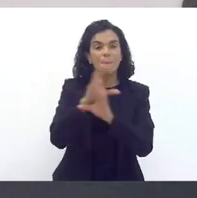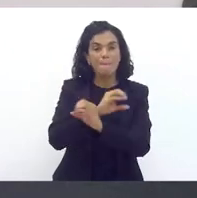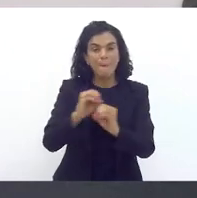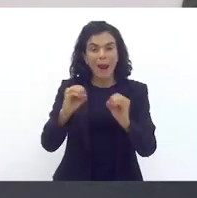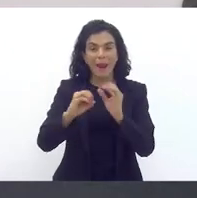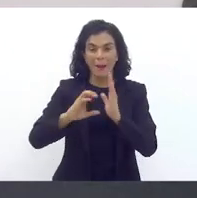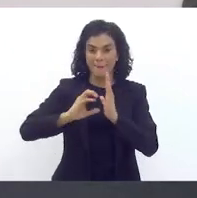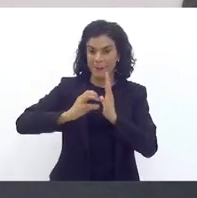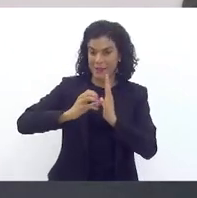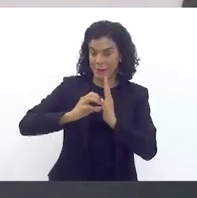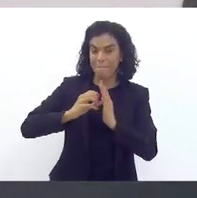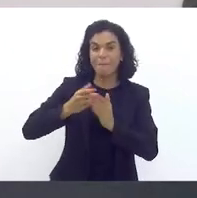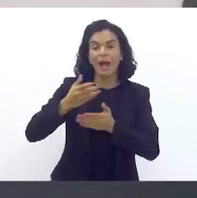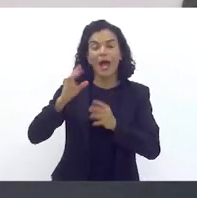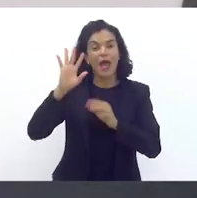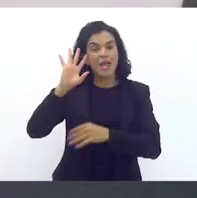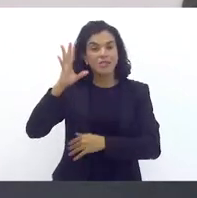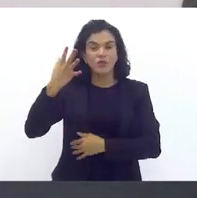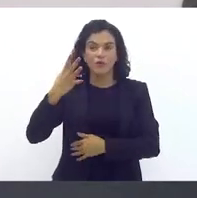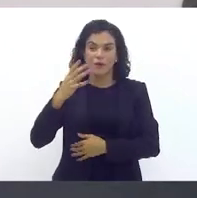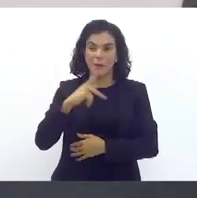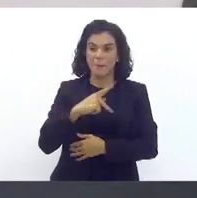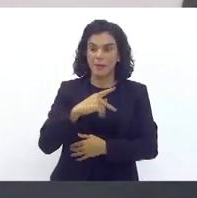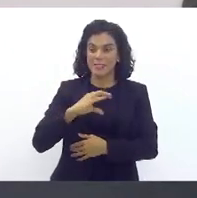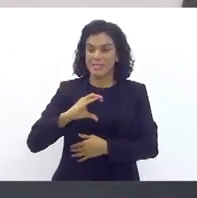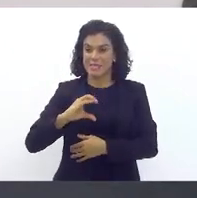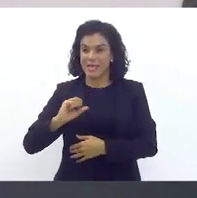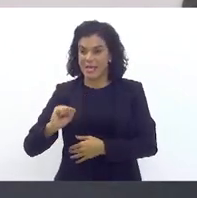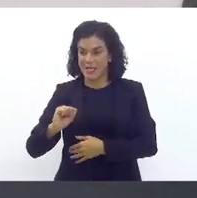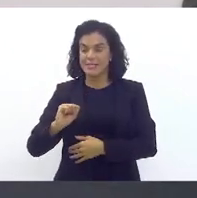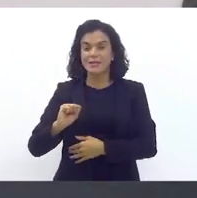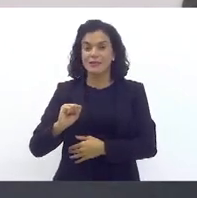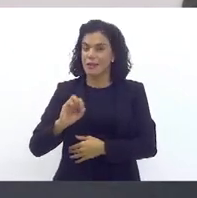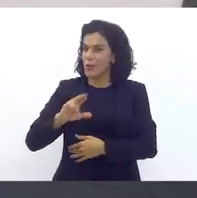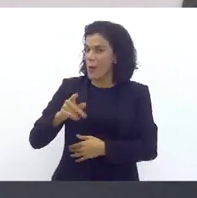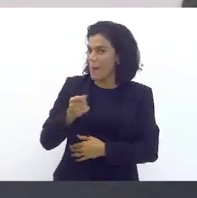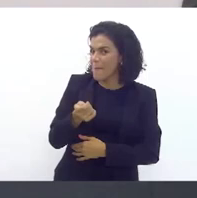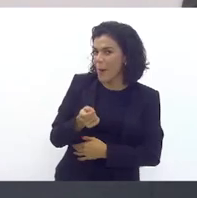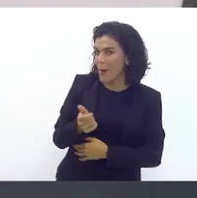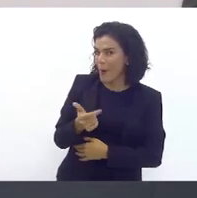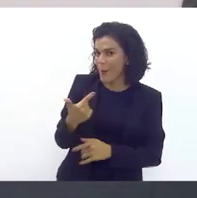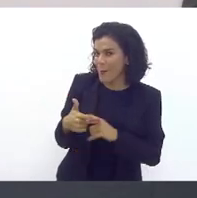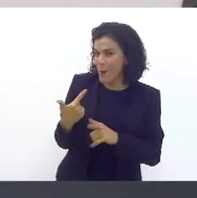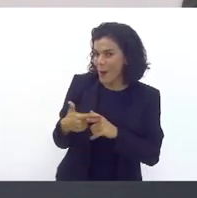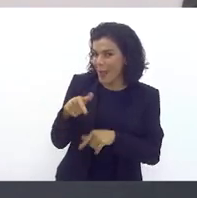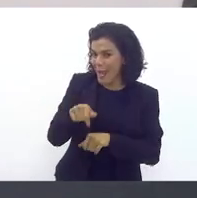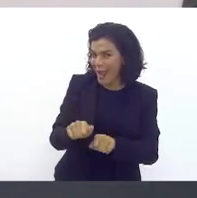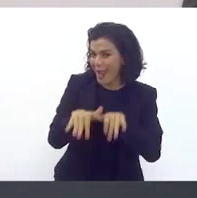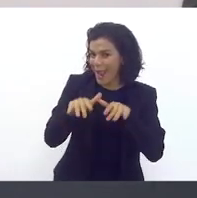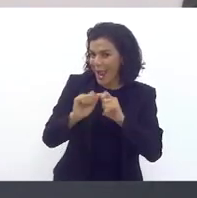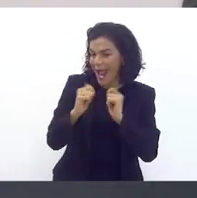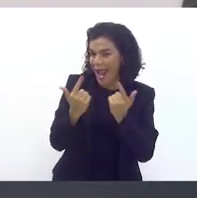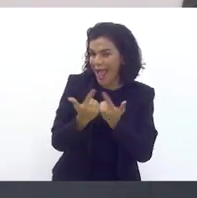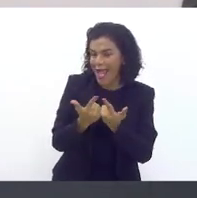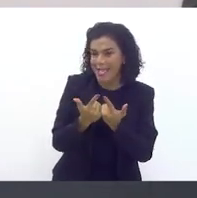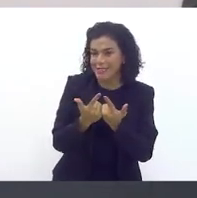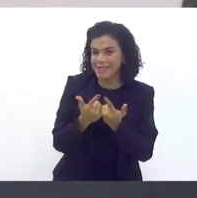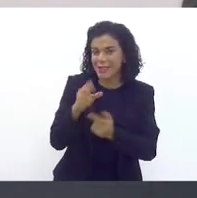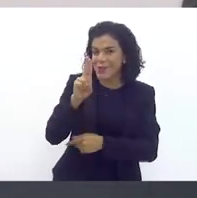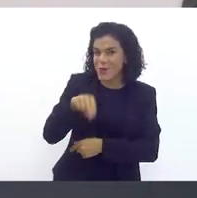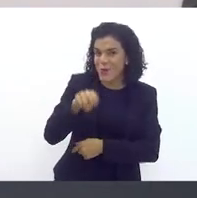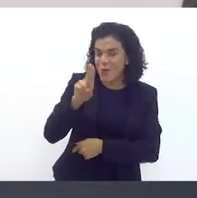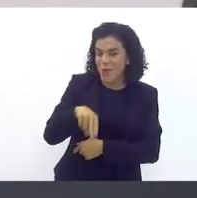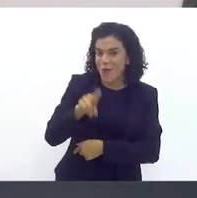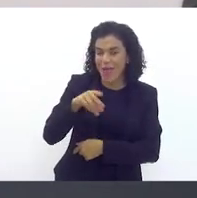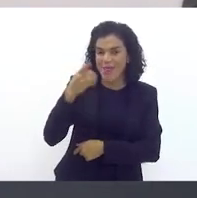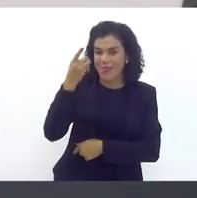trataram a questão do PCCS, isso não é pouca coisa, porque essa casa nunca teve mais de 20 deputados